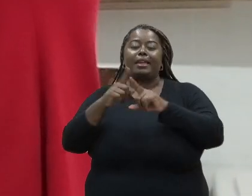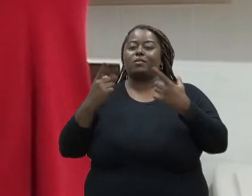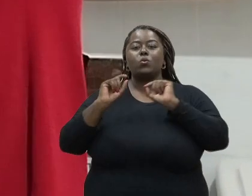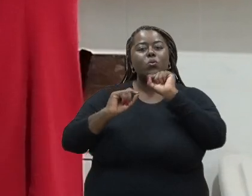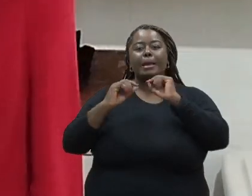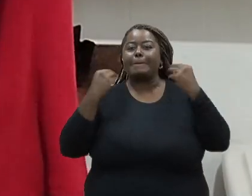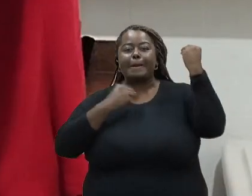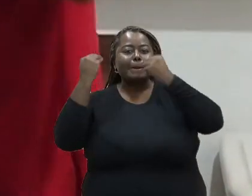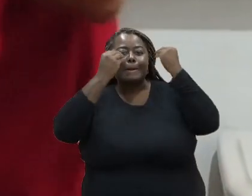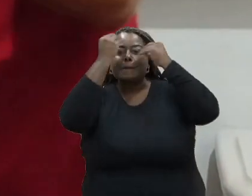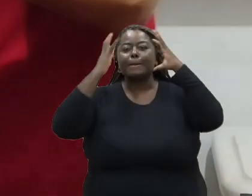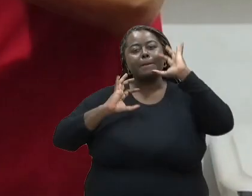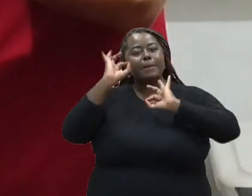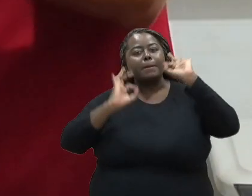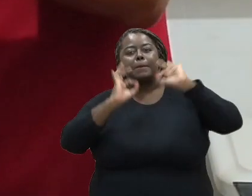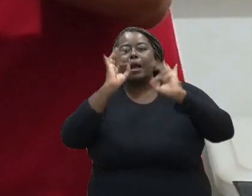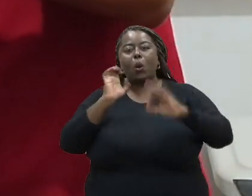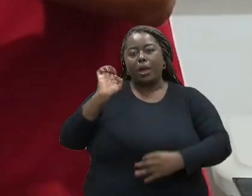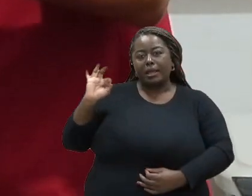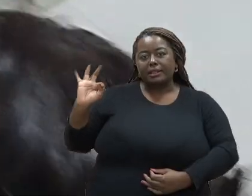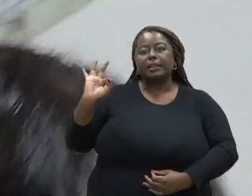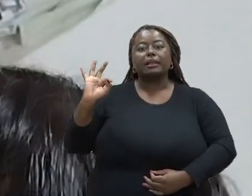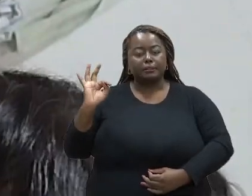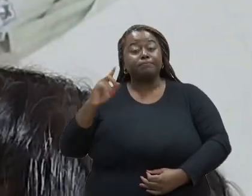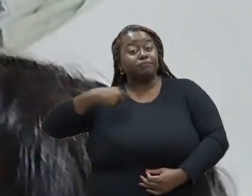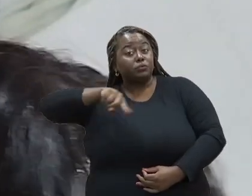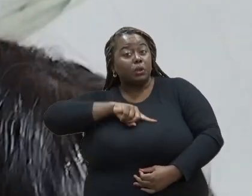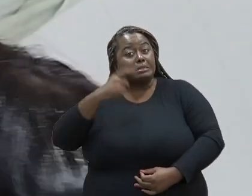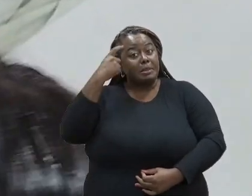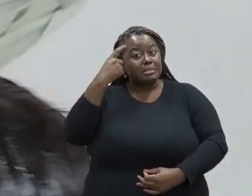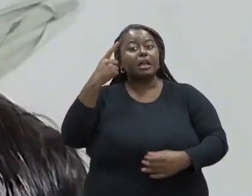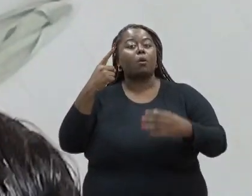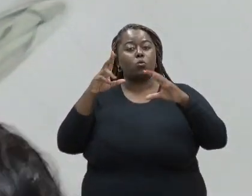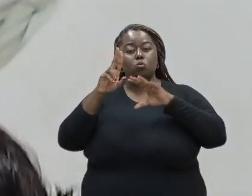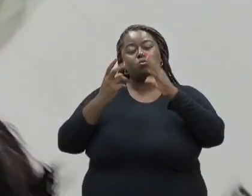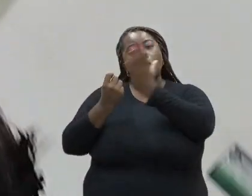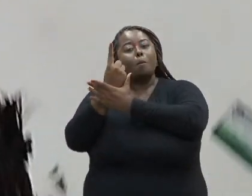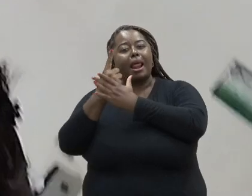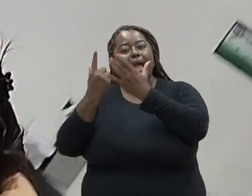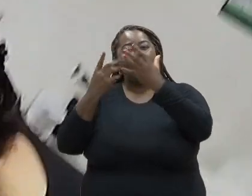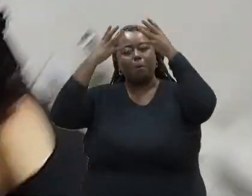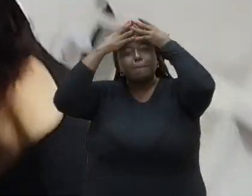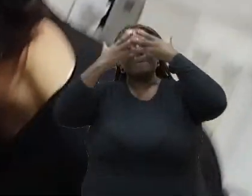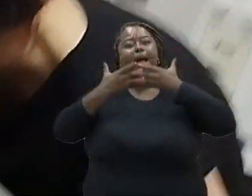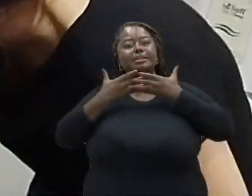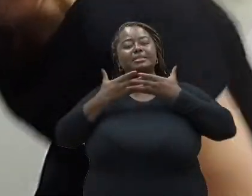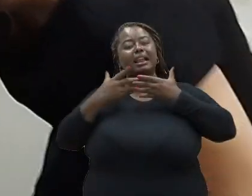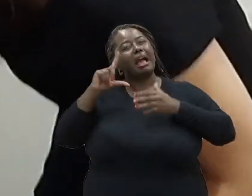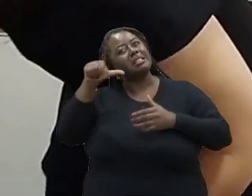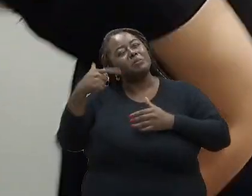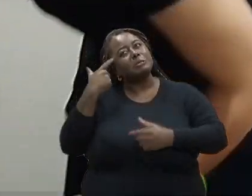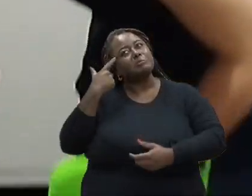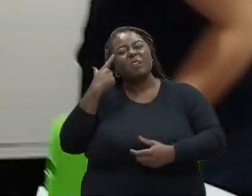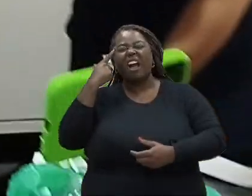né, do alienígena. A gente tinha pensado até na máscara, né, talvez comprar uma máscara, mas aí a gente resolveu